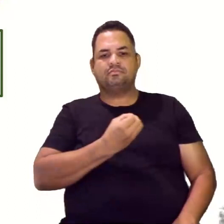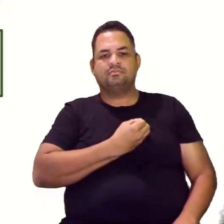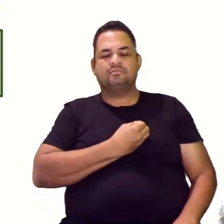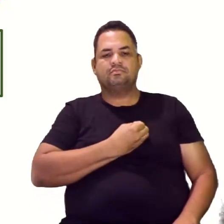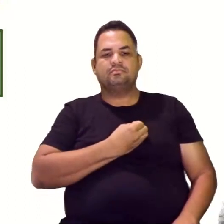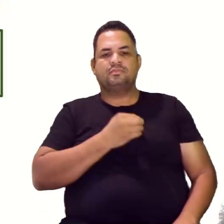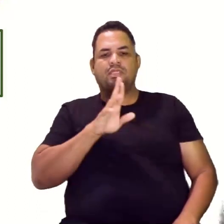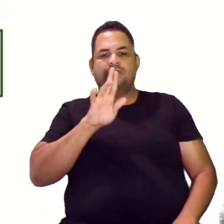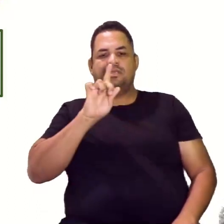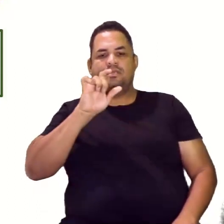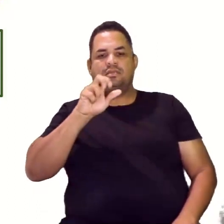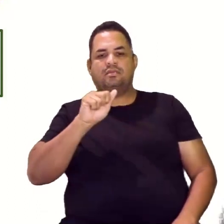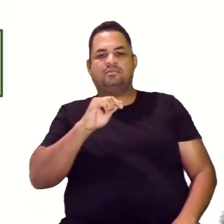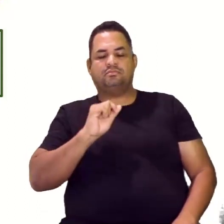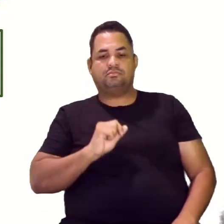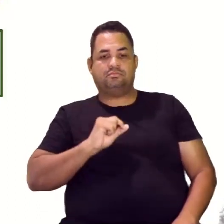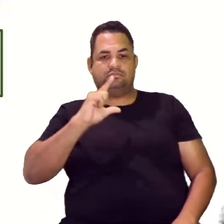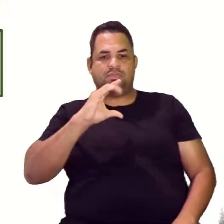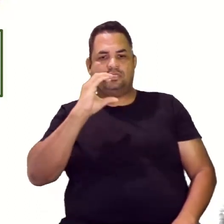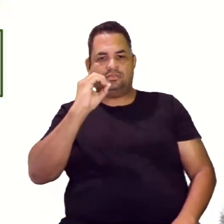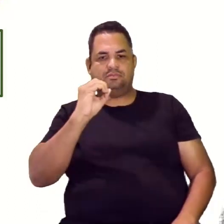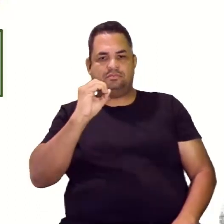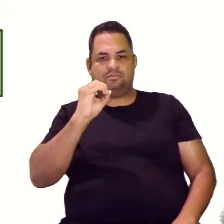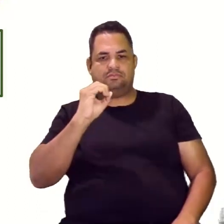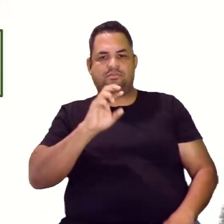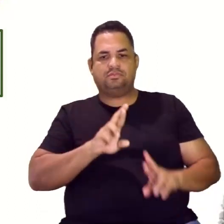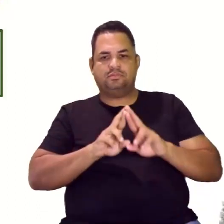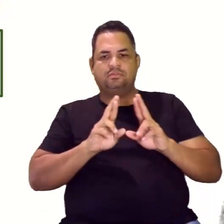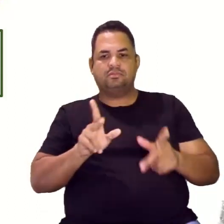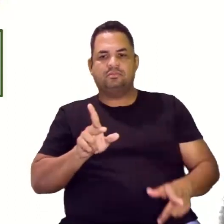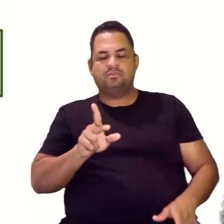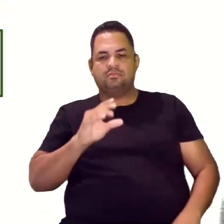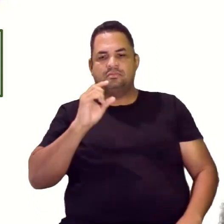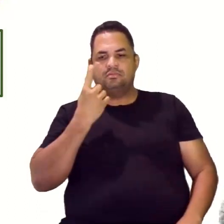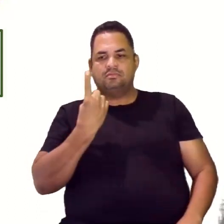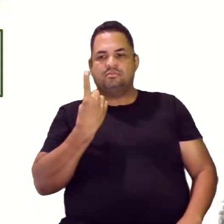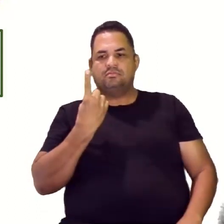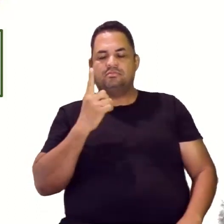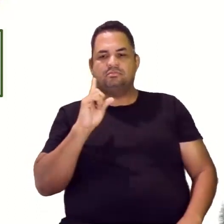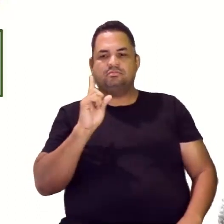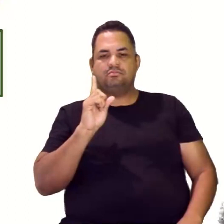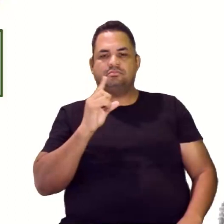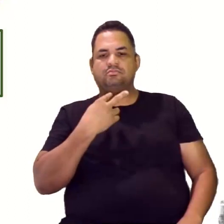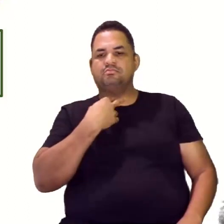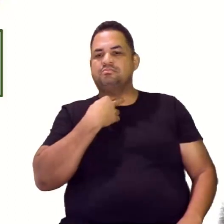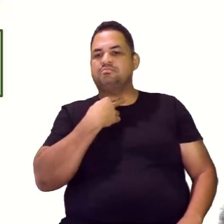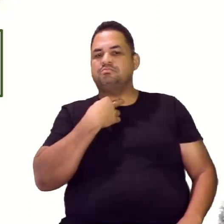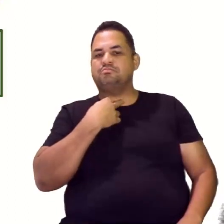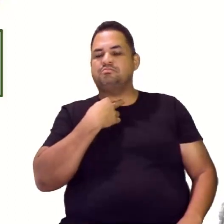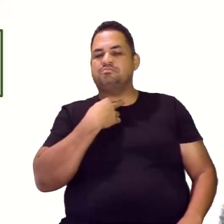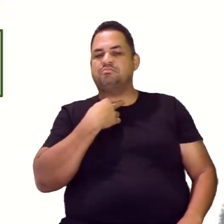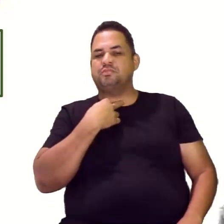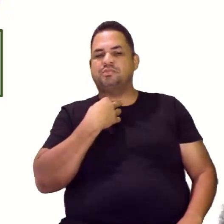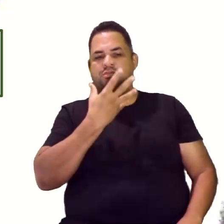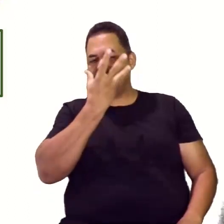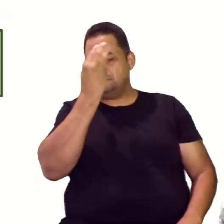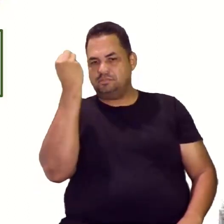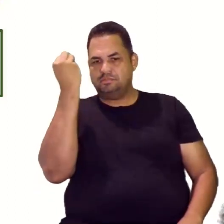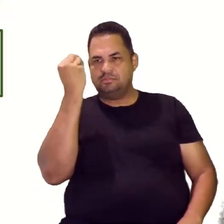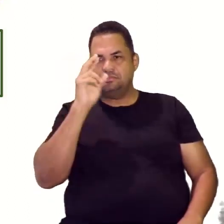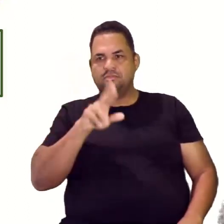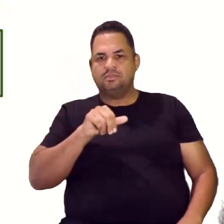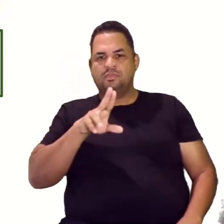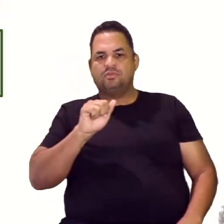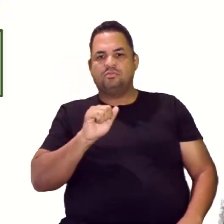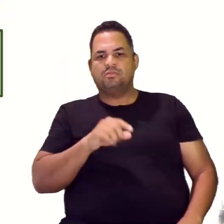número real maior do que zero e diferente de 1. Você não pode esquecer disso.